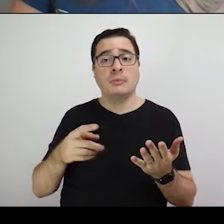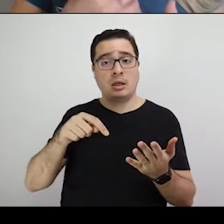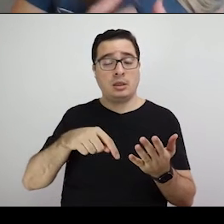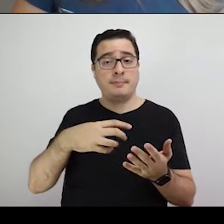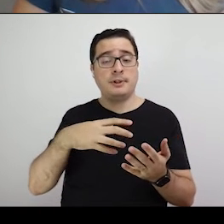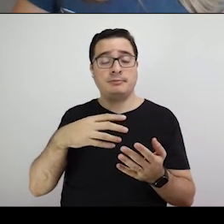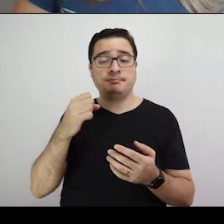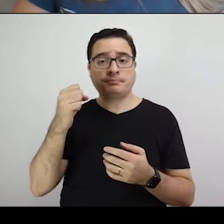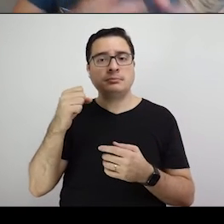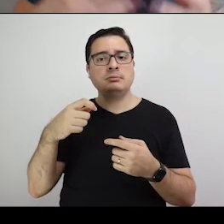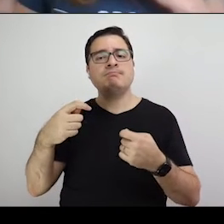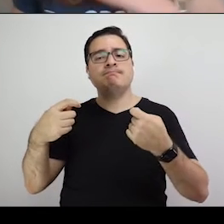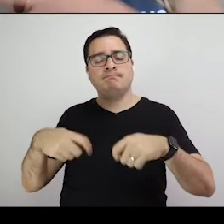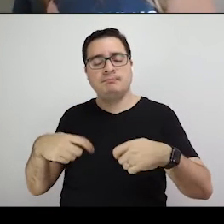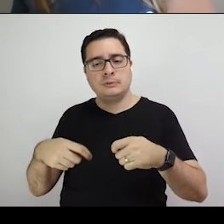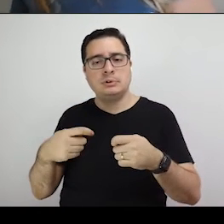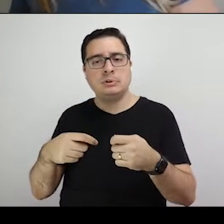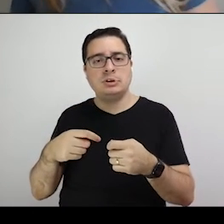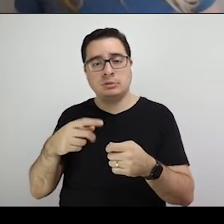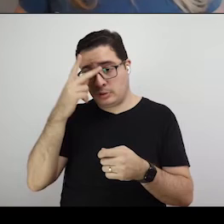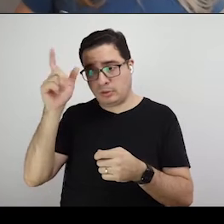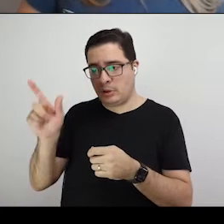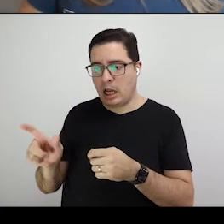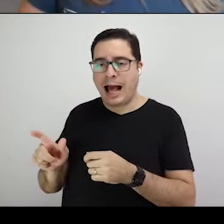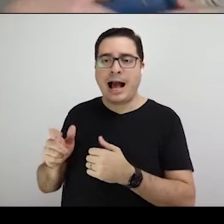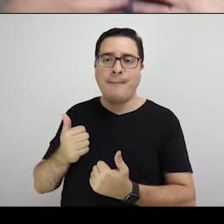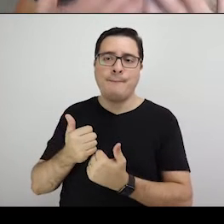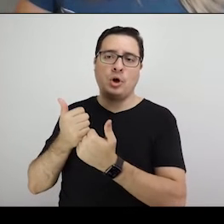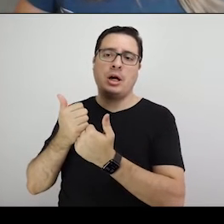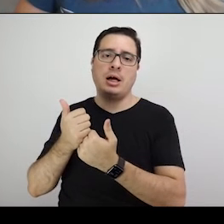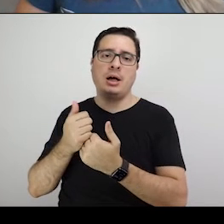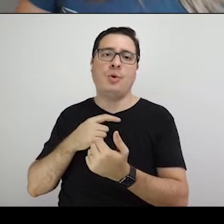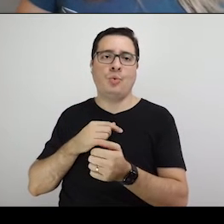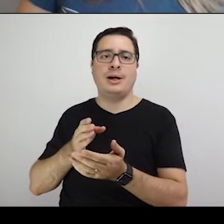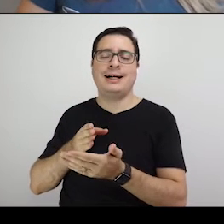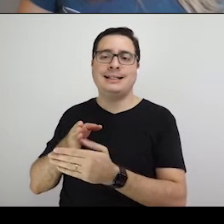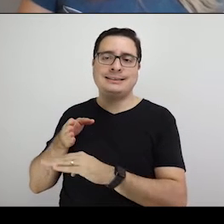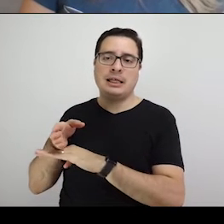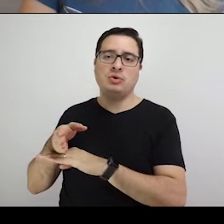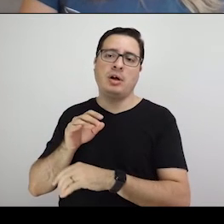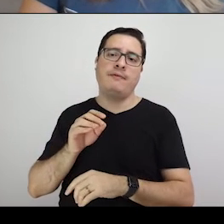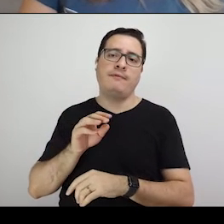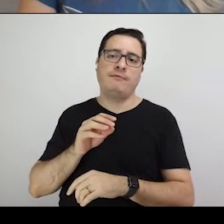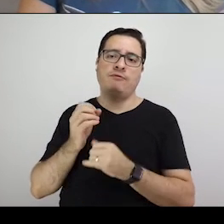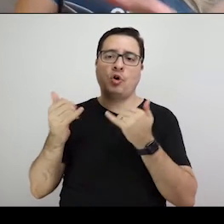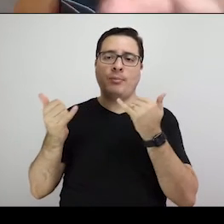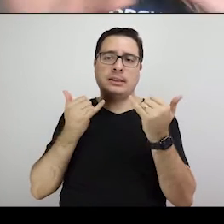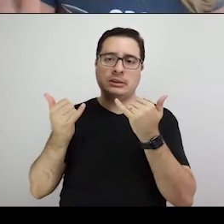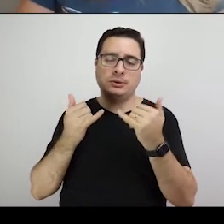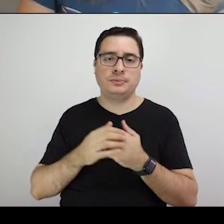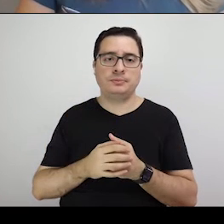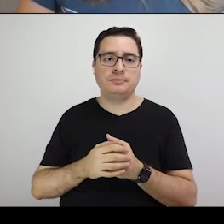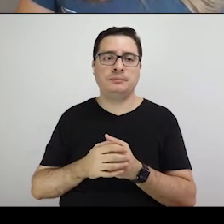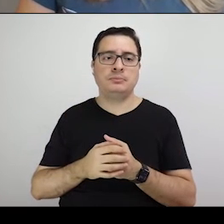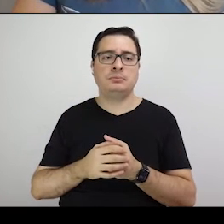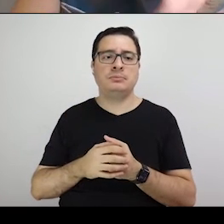forte dependência de alguém apoiar, né, ao acesso dessa informação. Tá? Então, fizemos